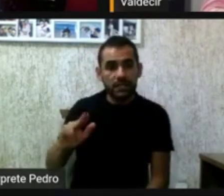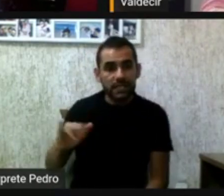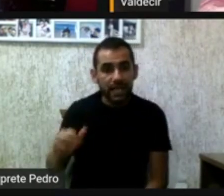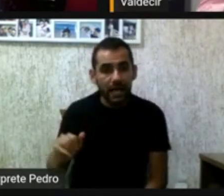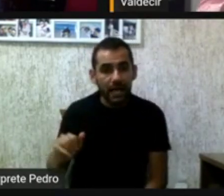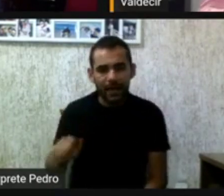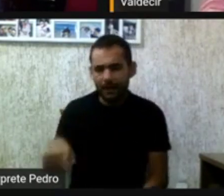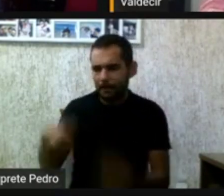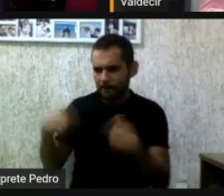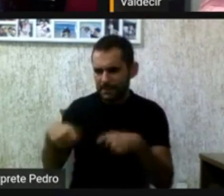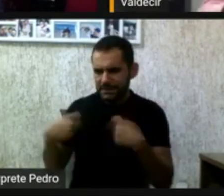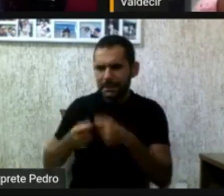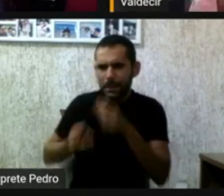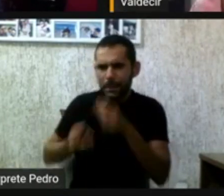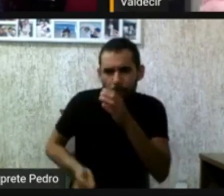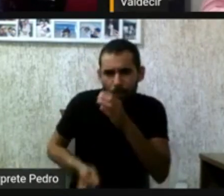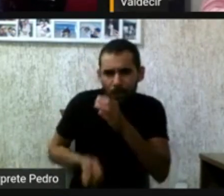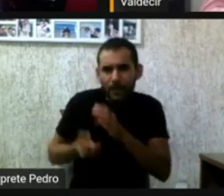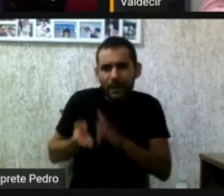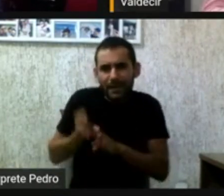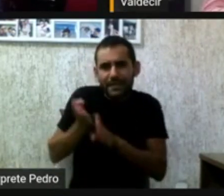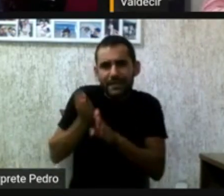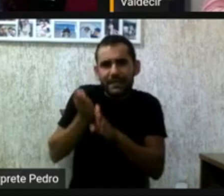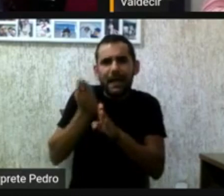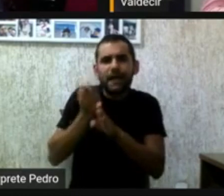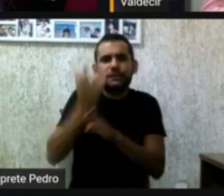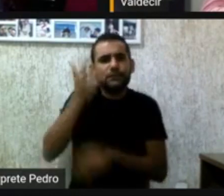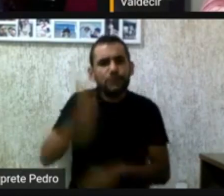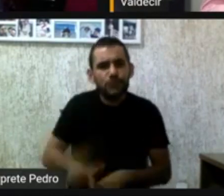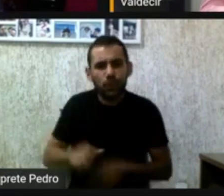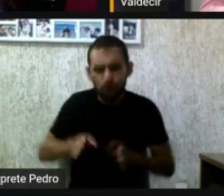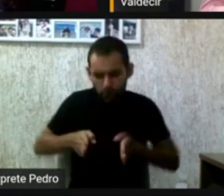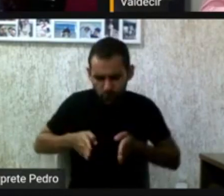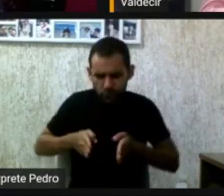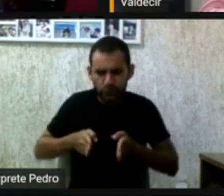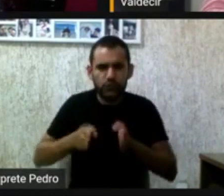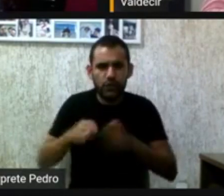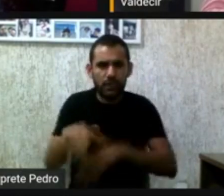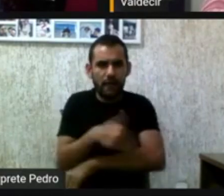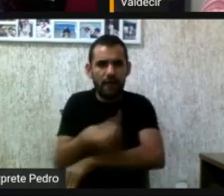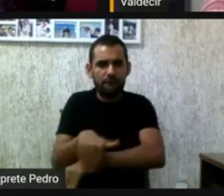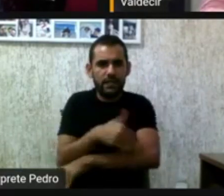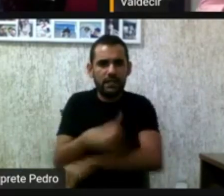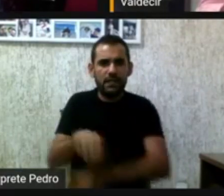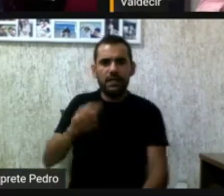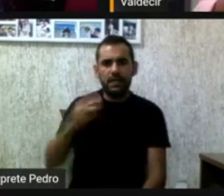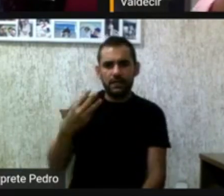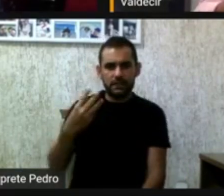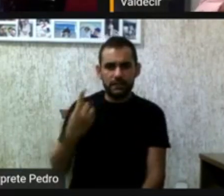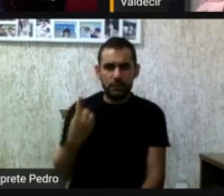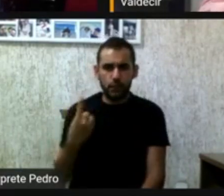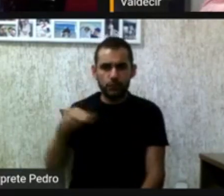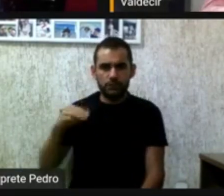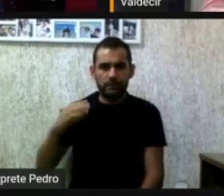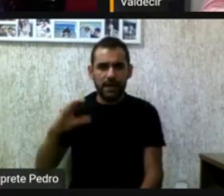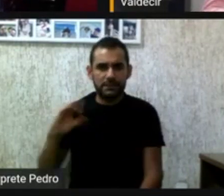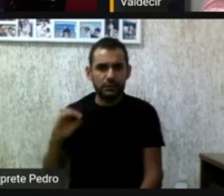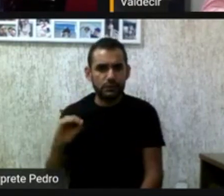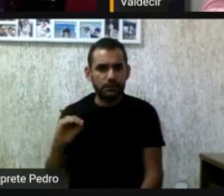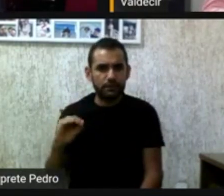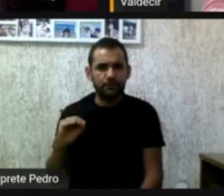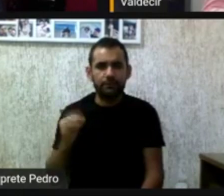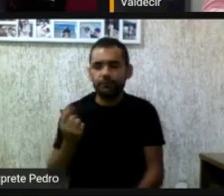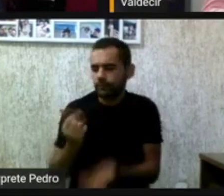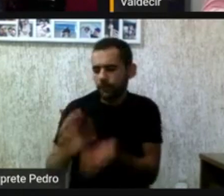precisaria reconstruir, né, esses canteiros centrais da Avenida 31 de Março? Quanto está sendo gasto